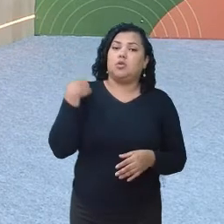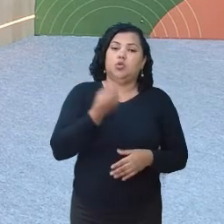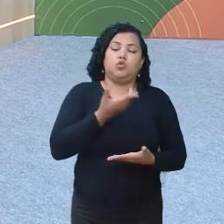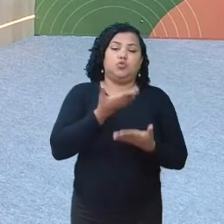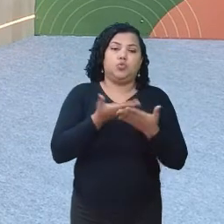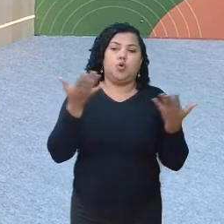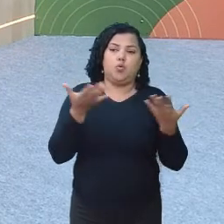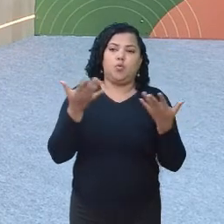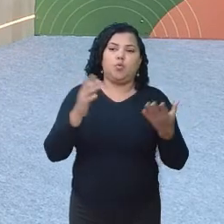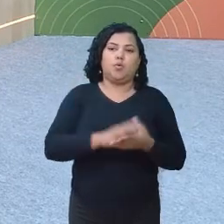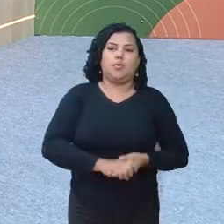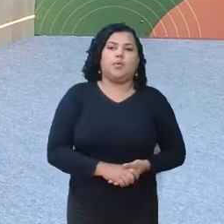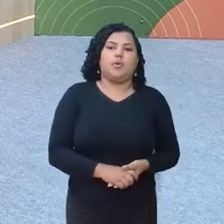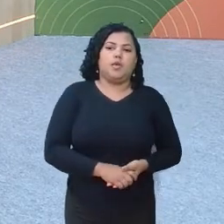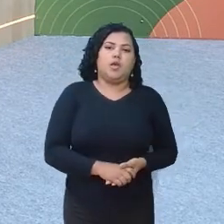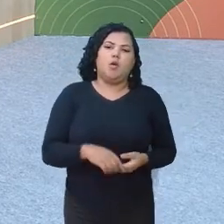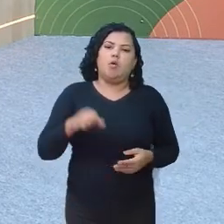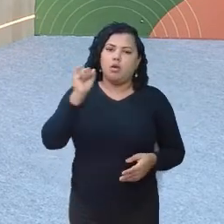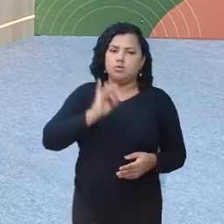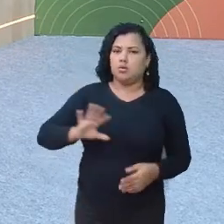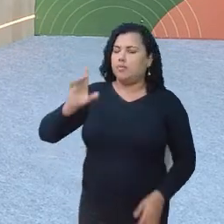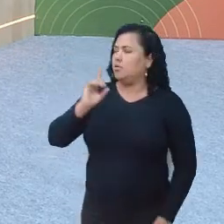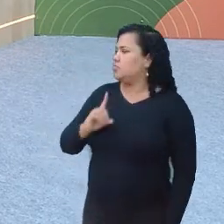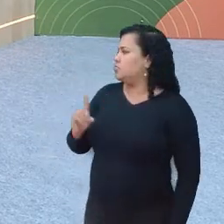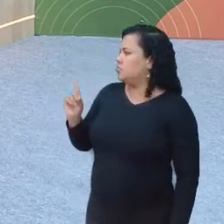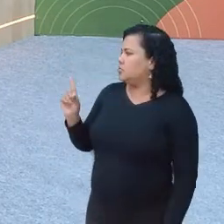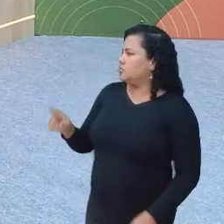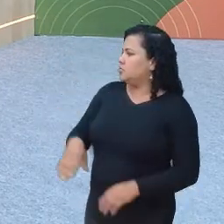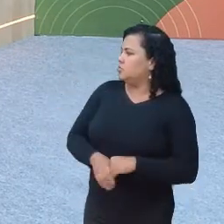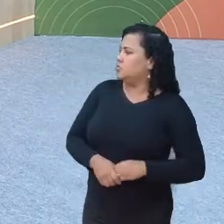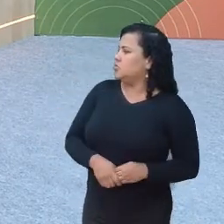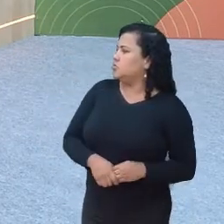é você pegar, olha para essa figura aqui, e a gente